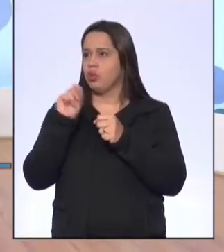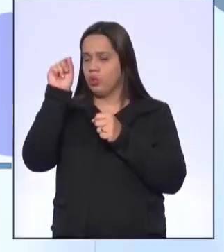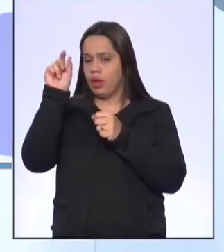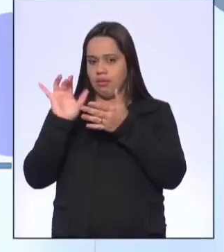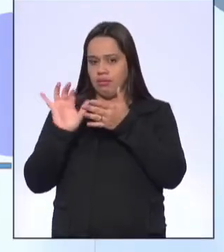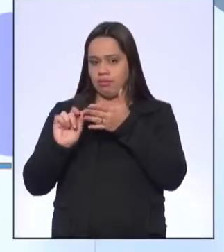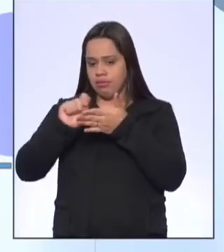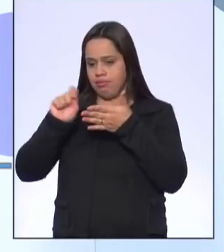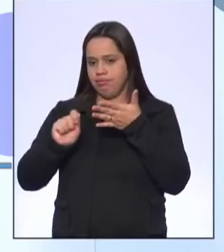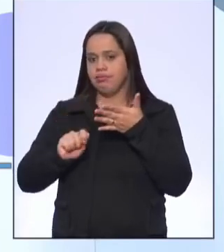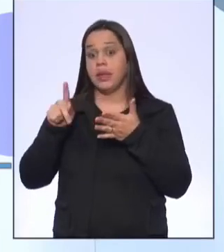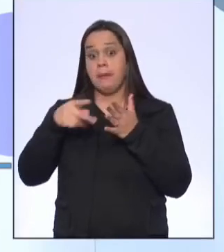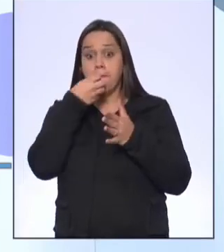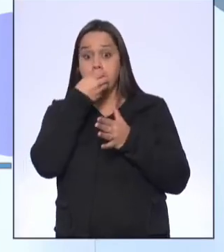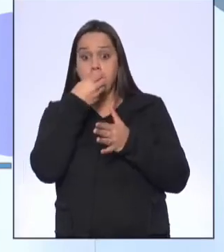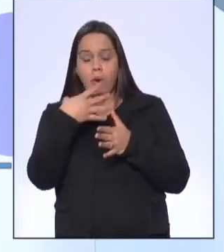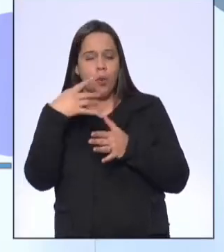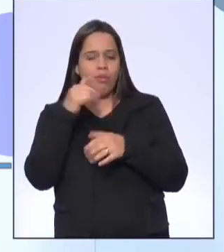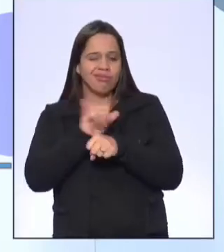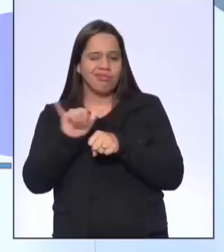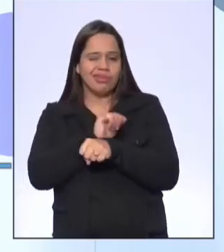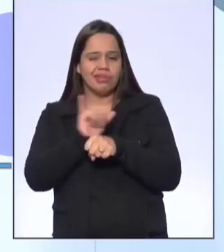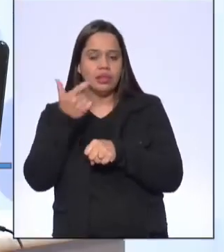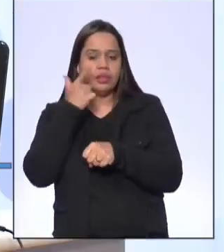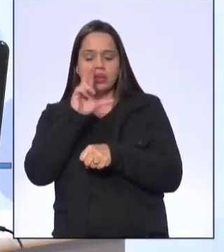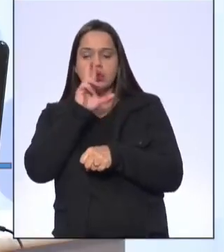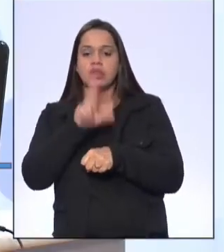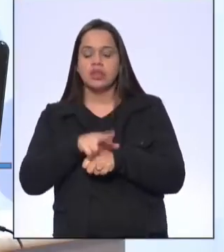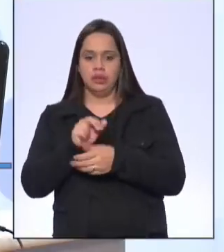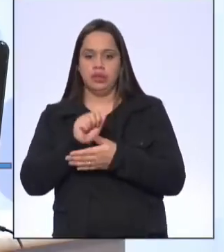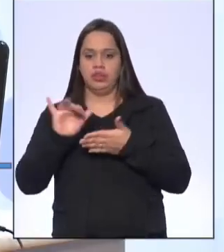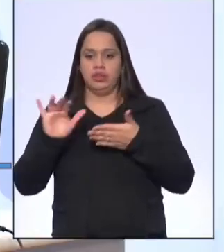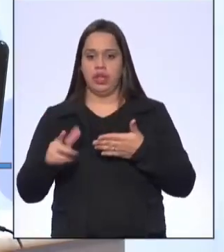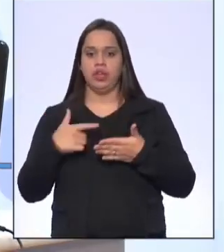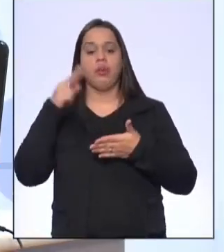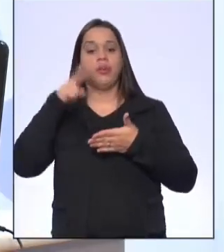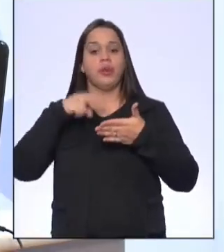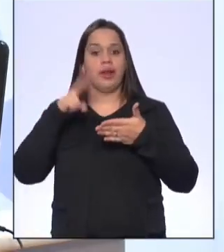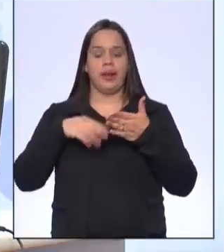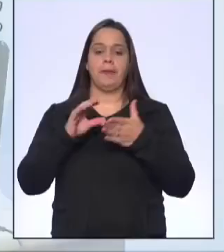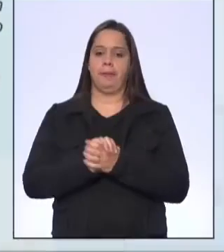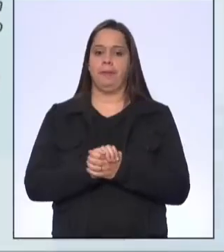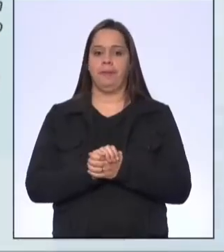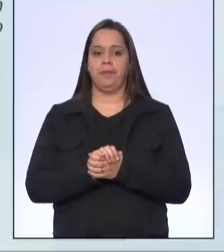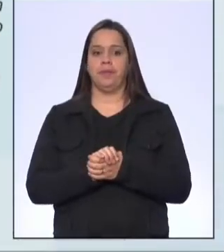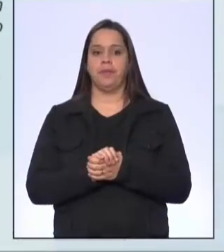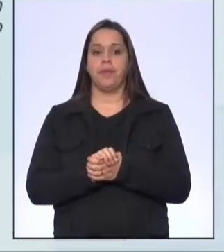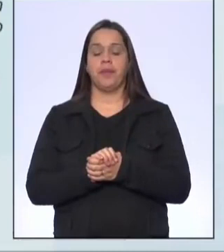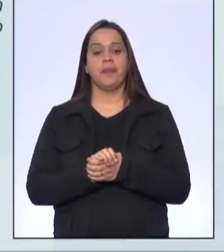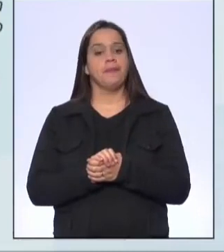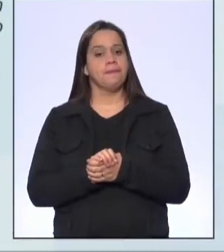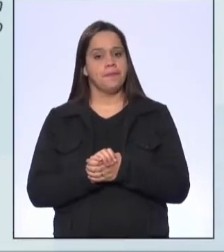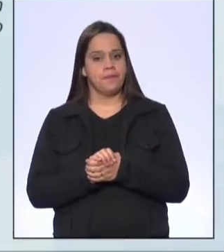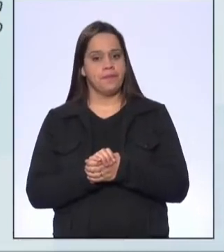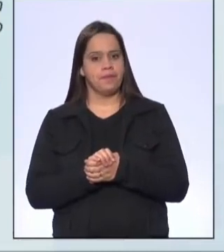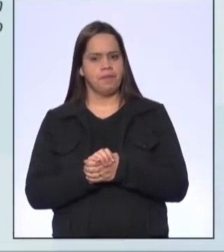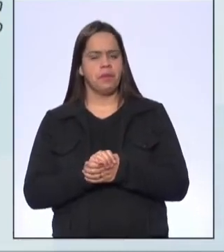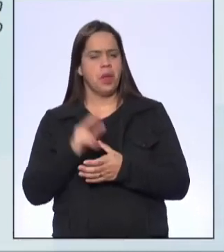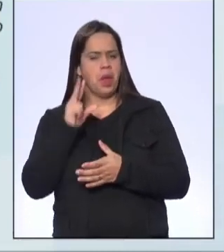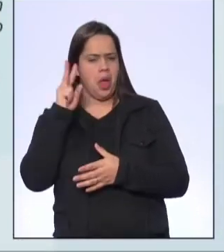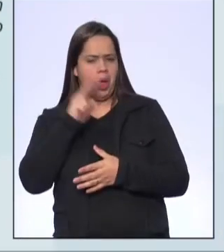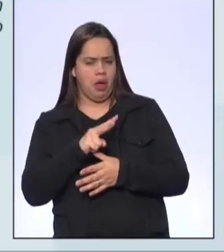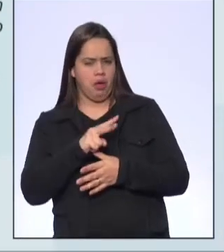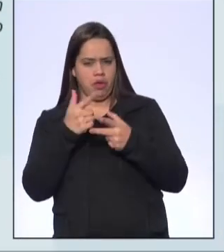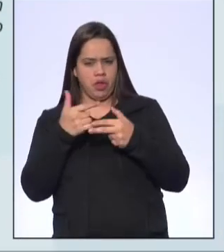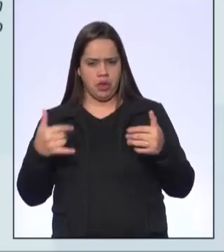um comportamento bacana para a resolução desse tipo de exercício. Então, vamos tentar fazer a leitura ali, ó. Então, esse enunciado diz o seguinte... Ao verificar